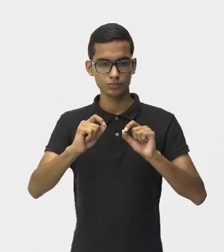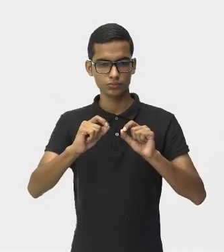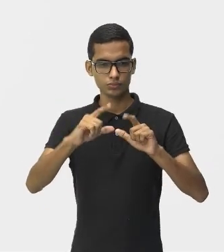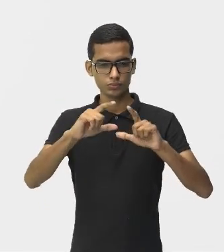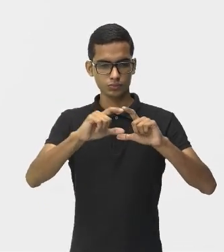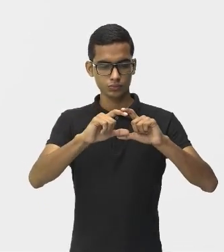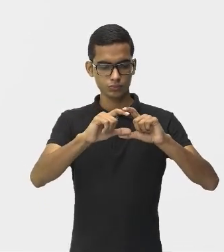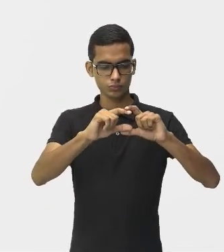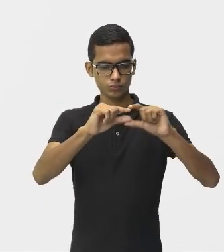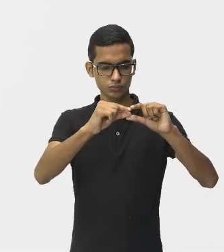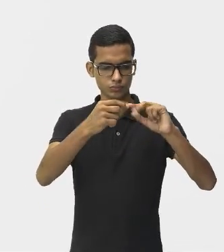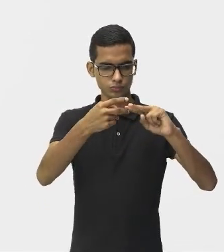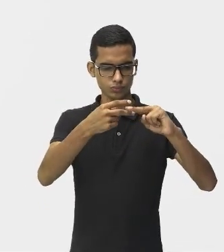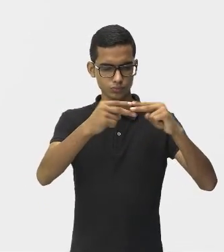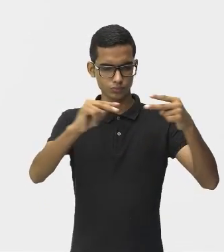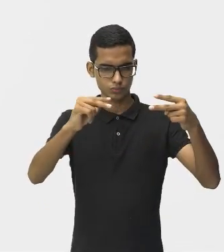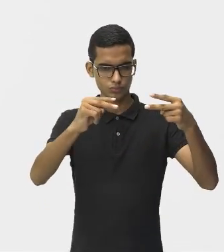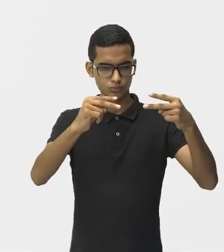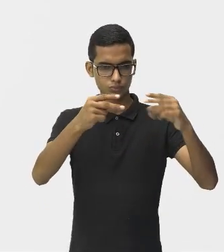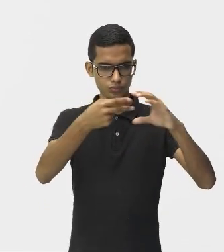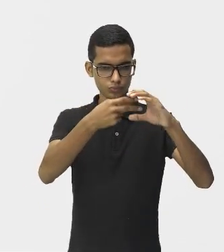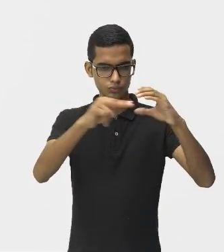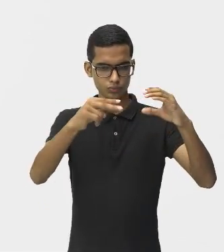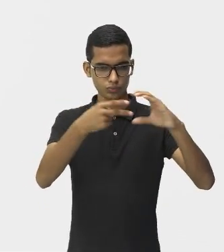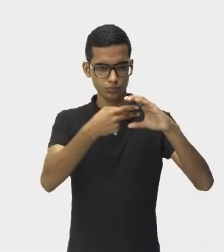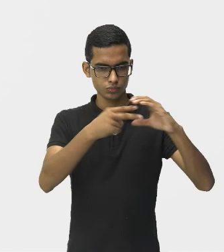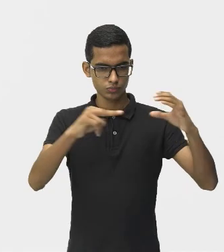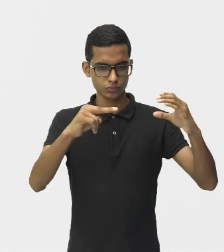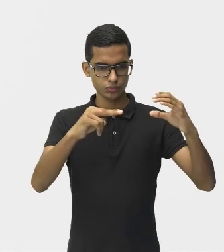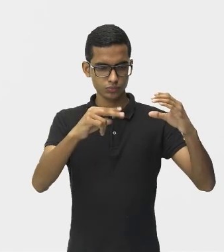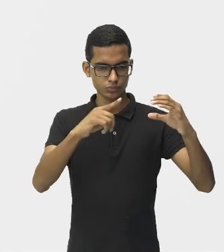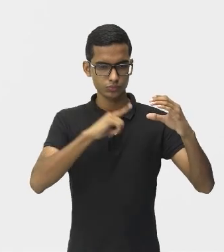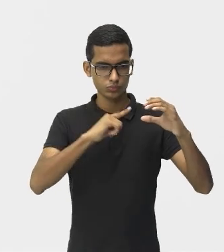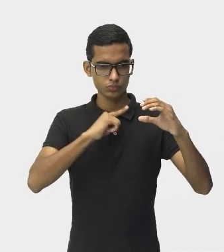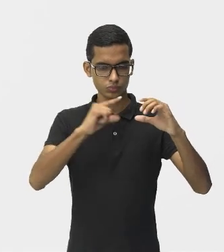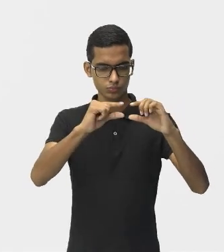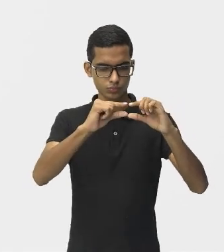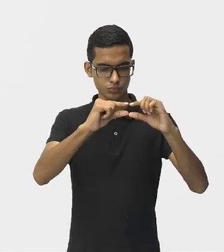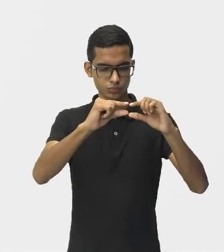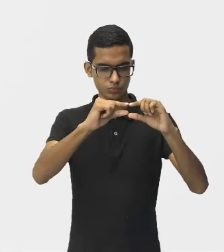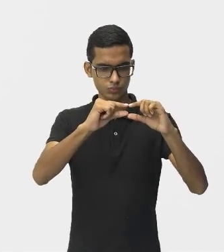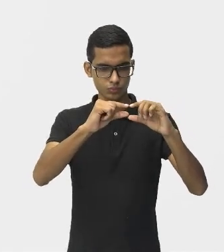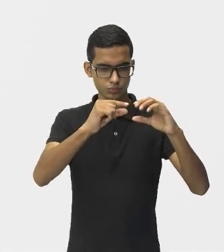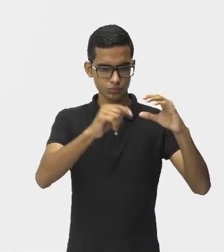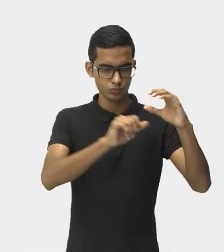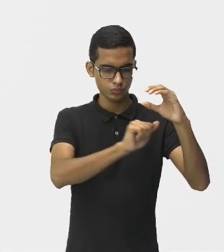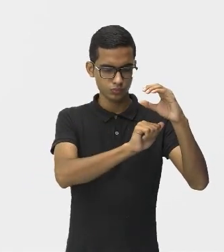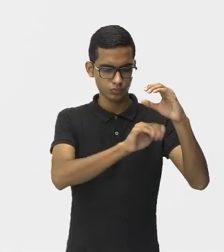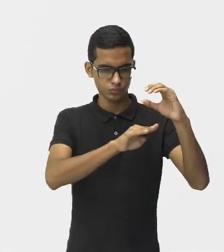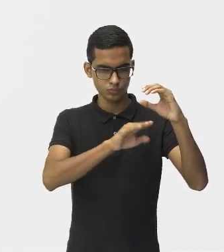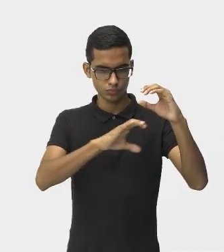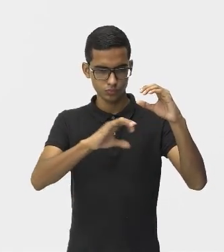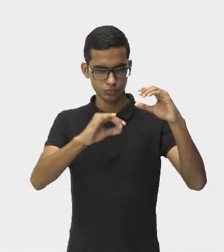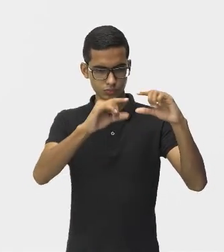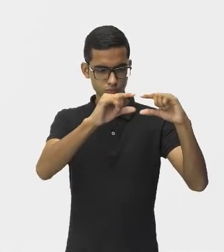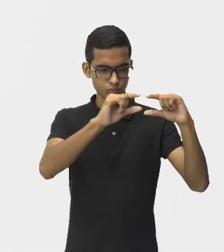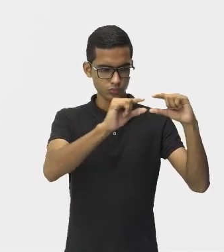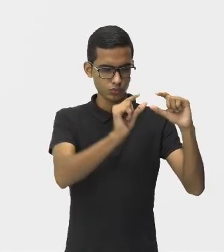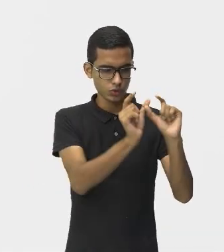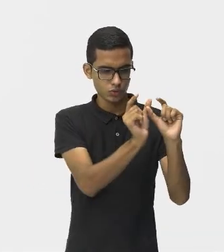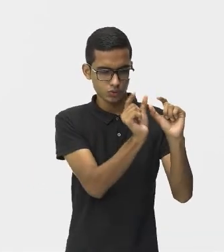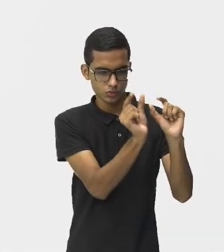cromossomo. Essa quebra fica entre o C e o D. Nesse segundo par de